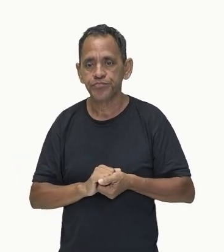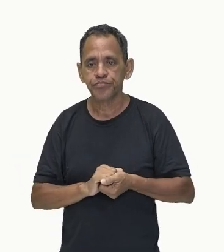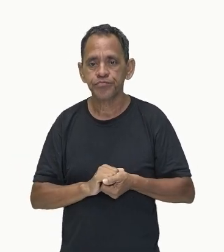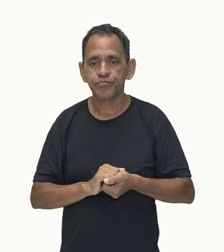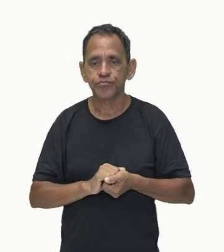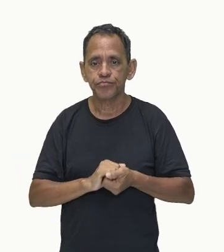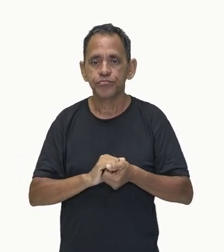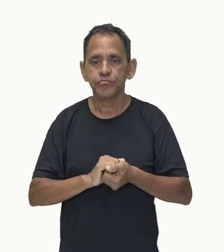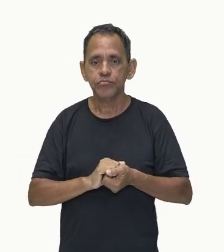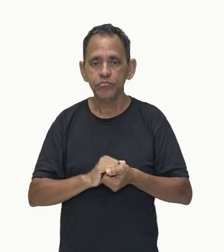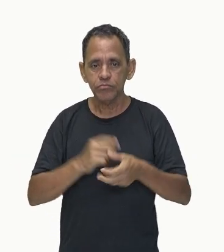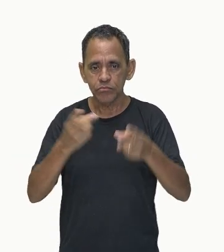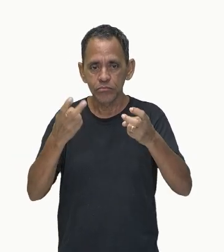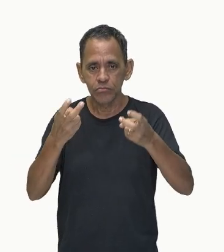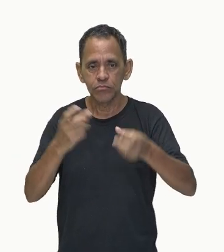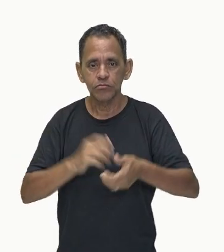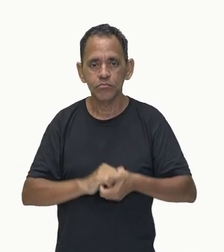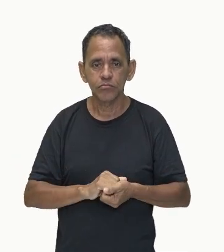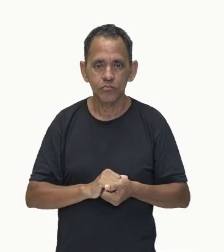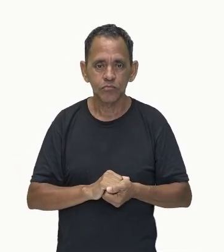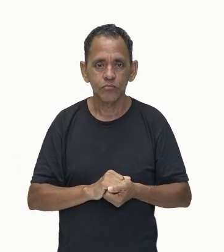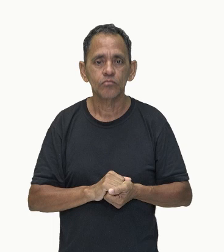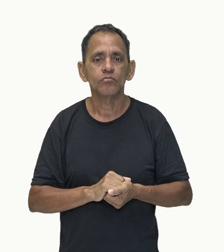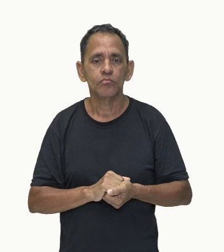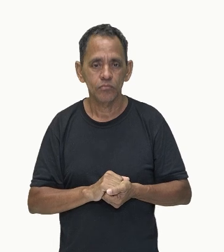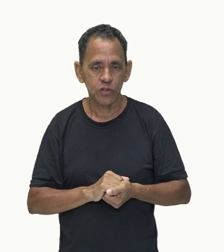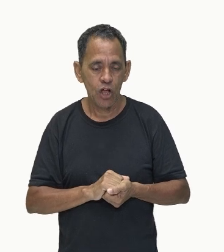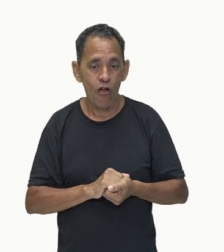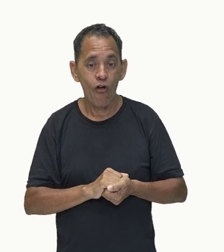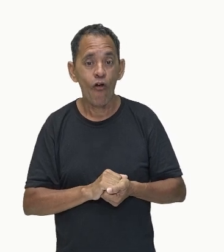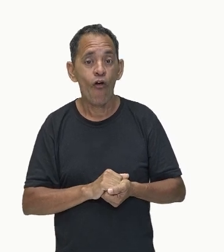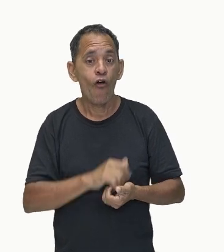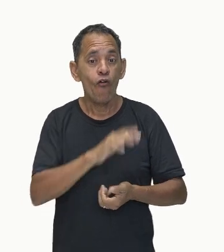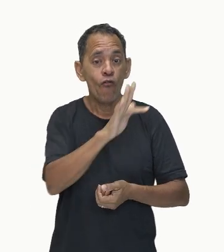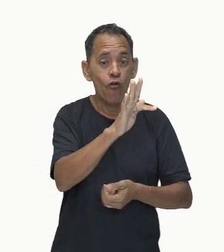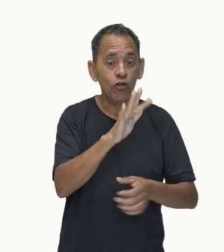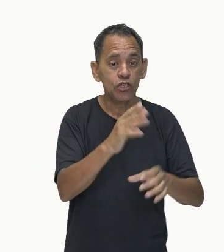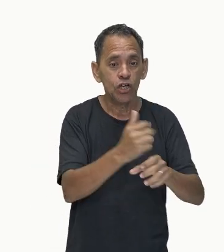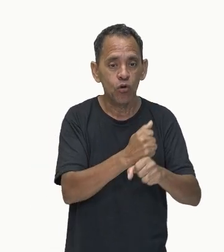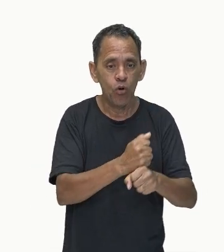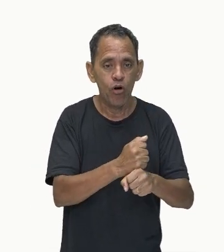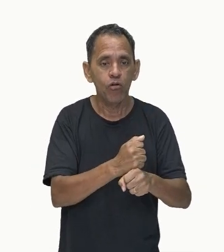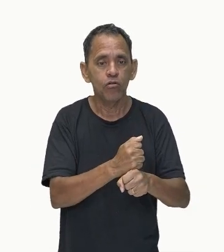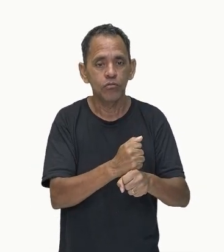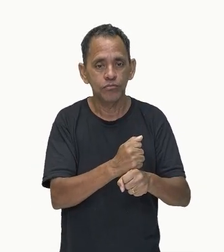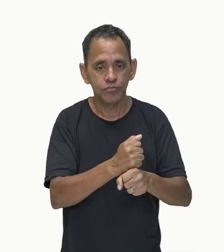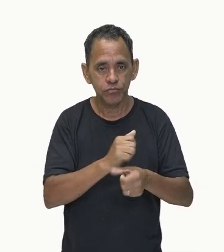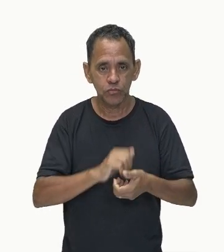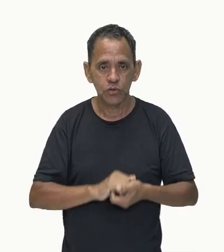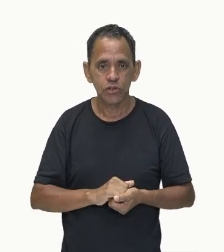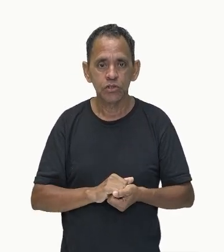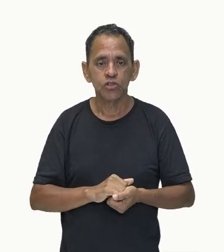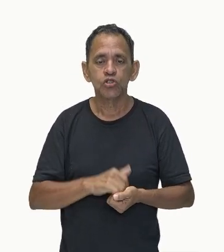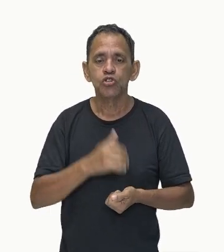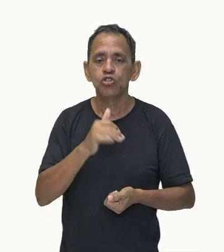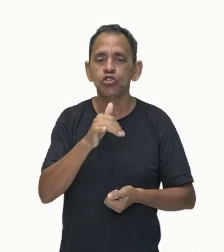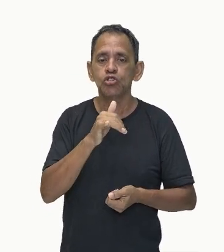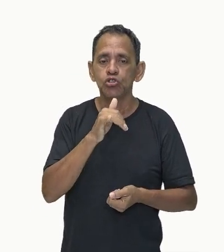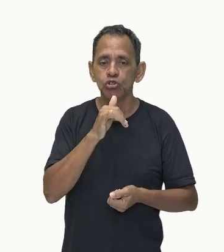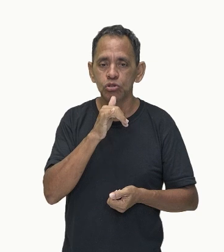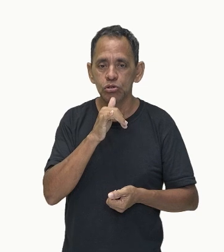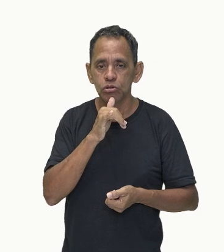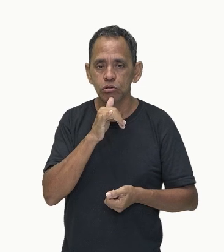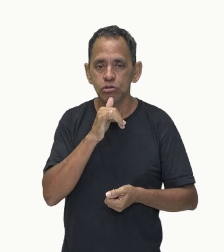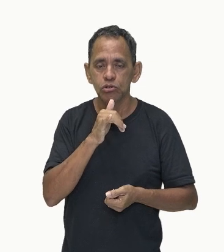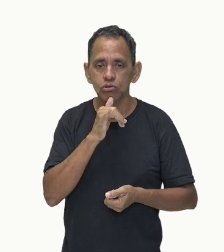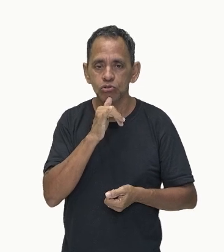trabalho vai ser igual a força vezes o deslocamento, ok? É bem